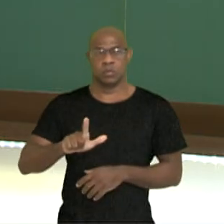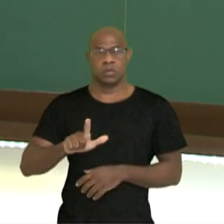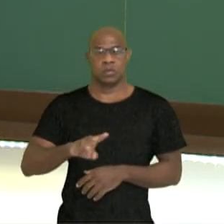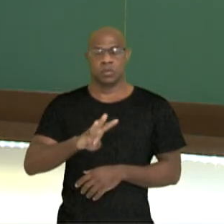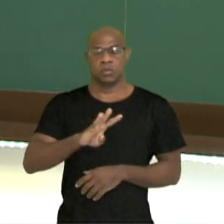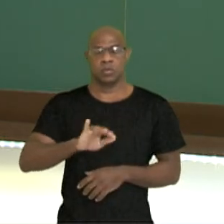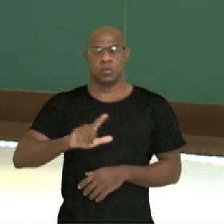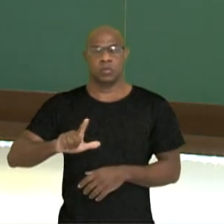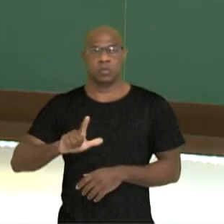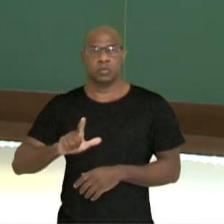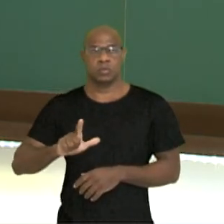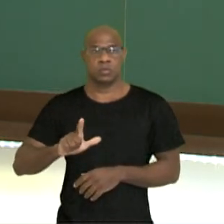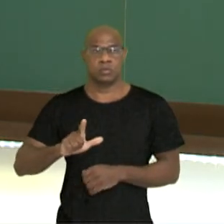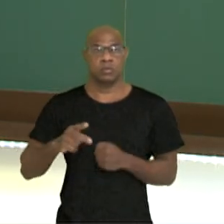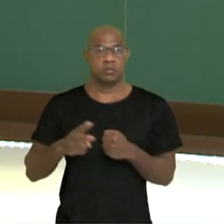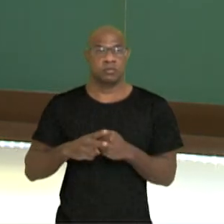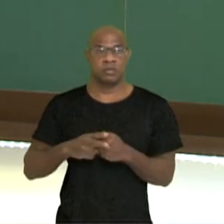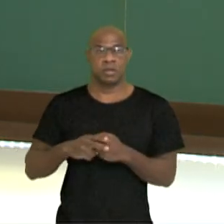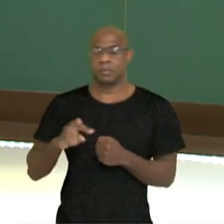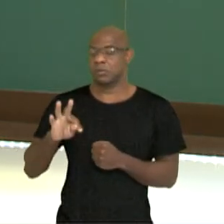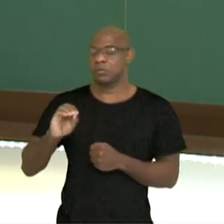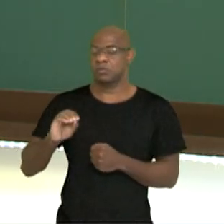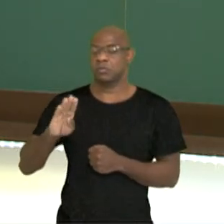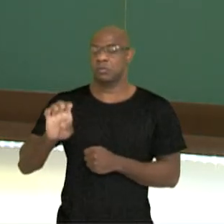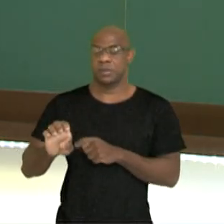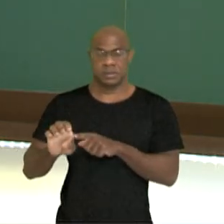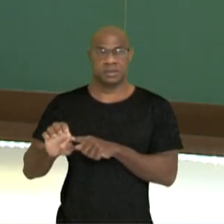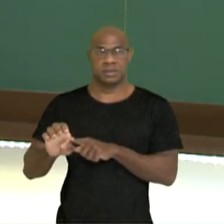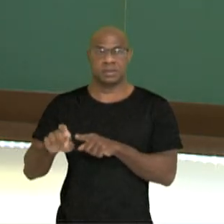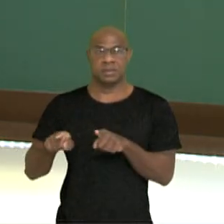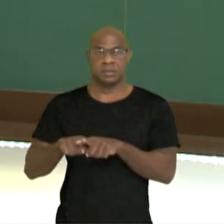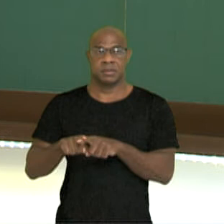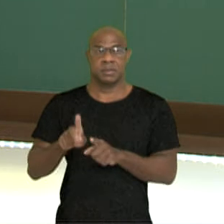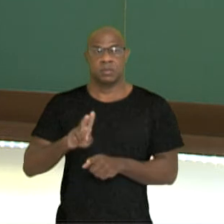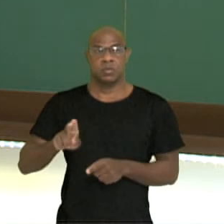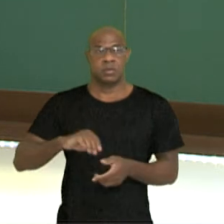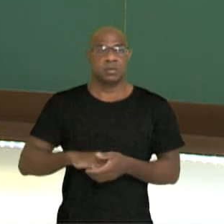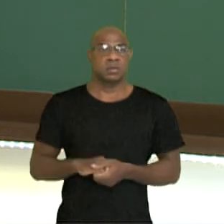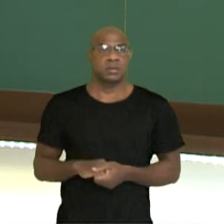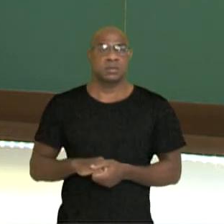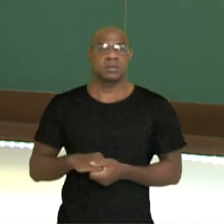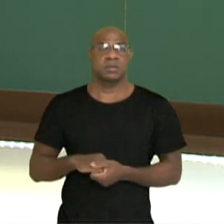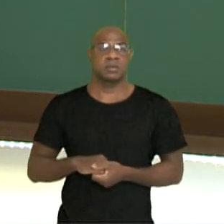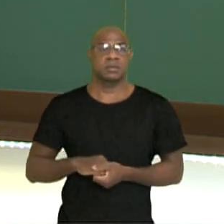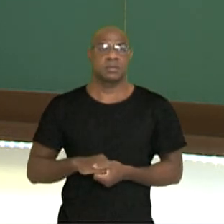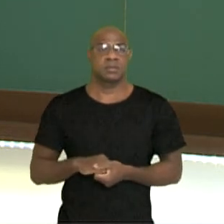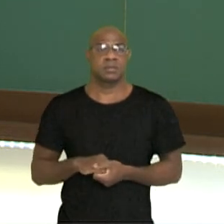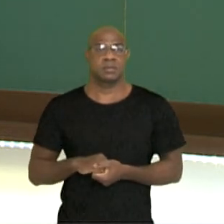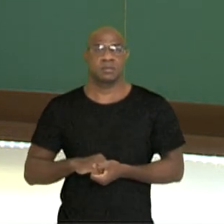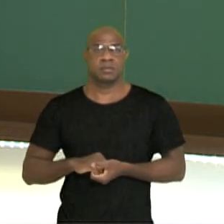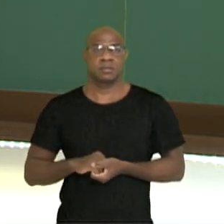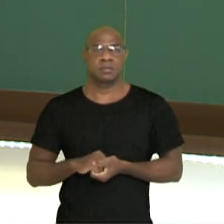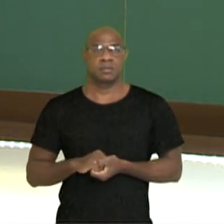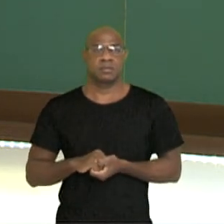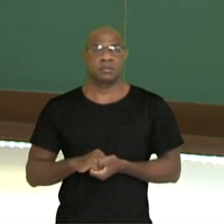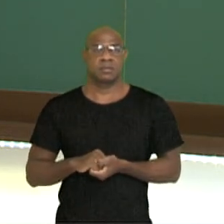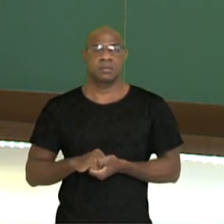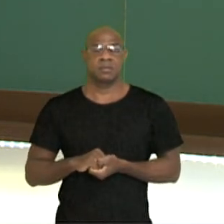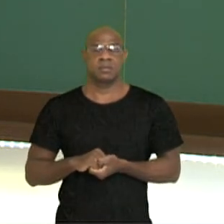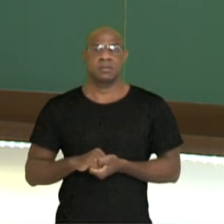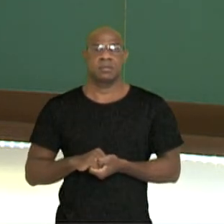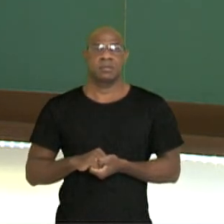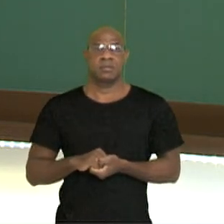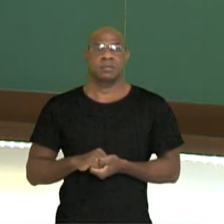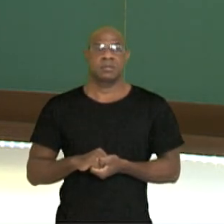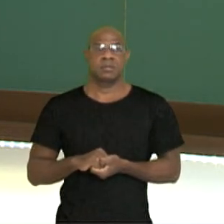o verbo to be no infinitivo, que é o que é exigido aí pelos verbos modais, tá? Então, the telephone will be used by